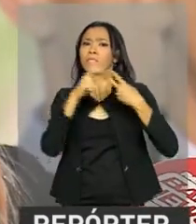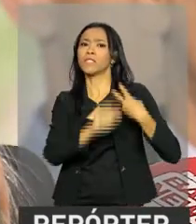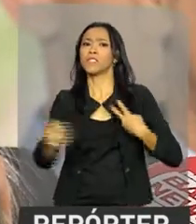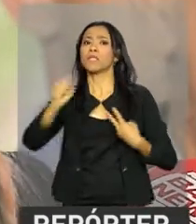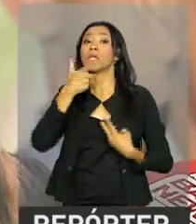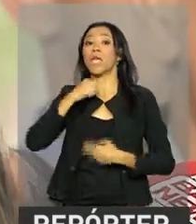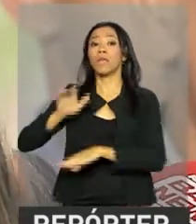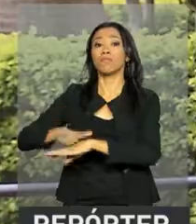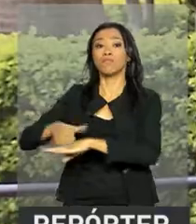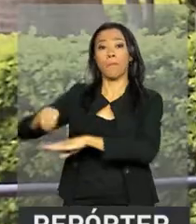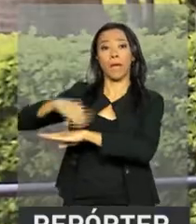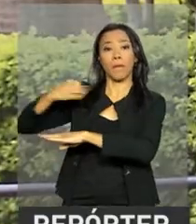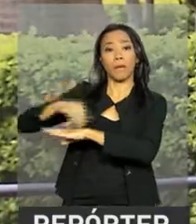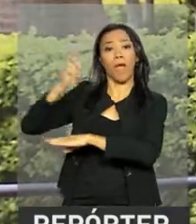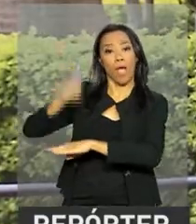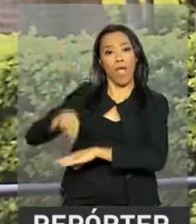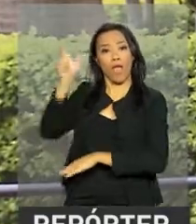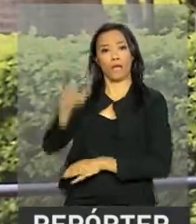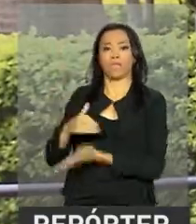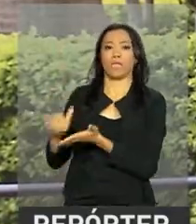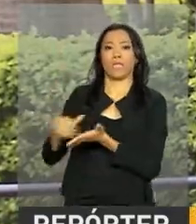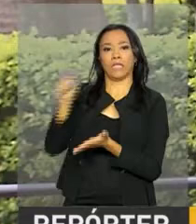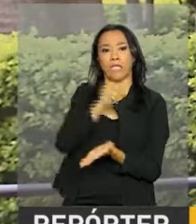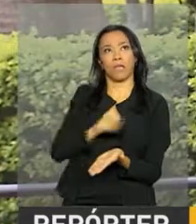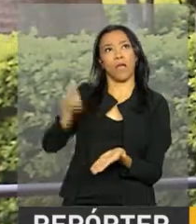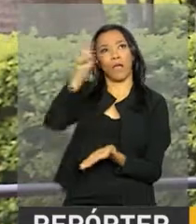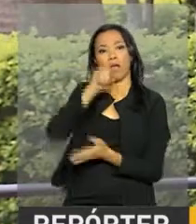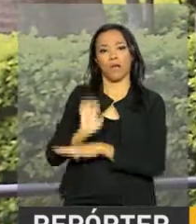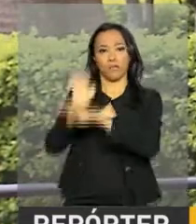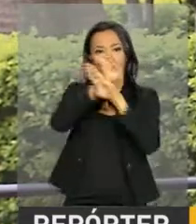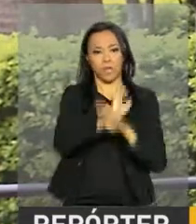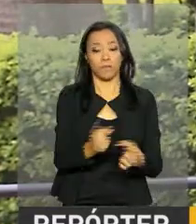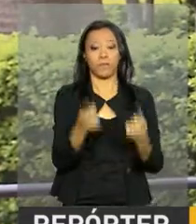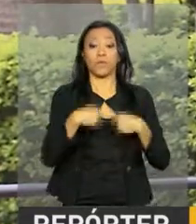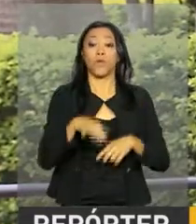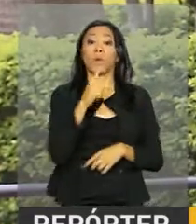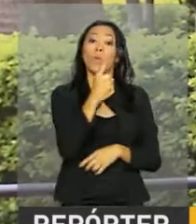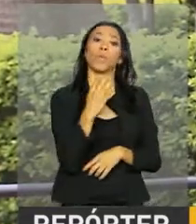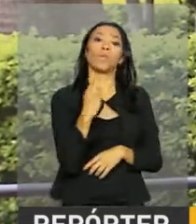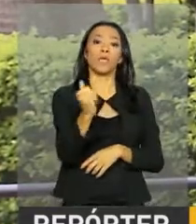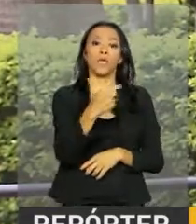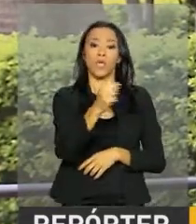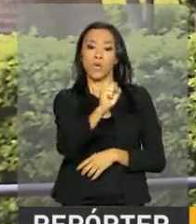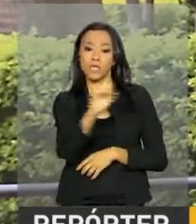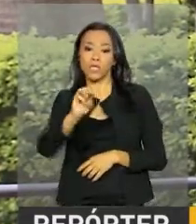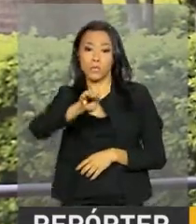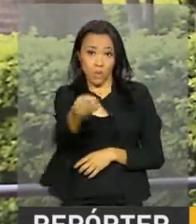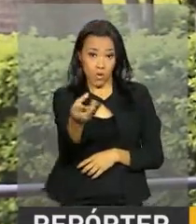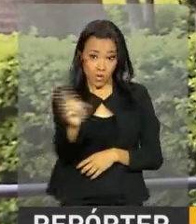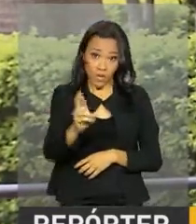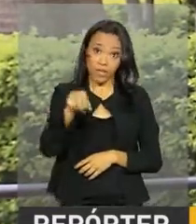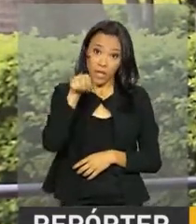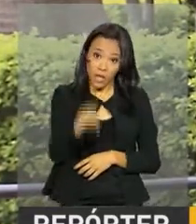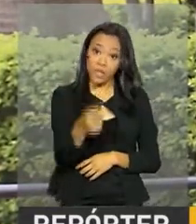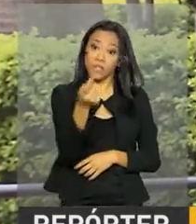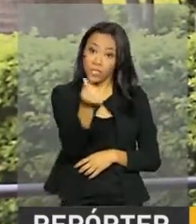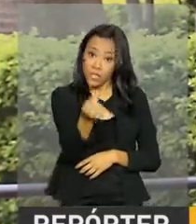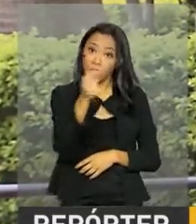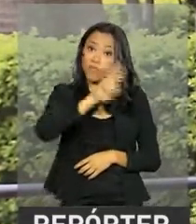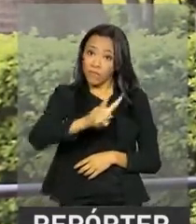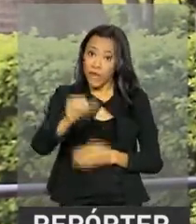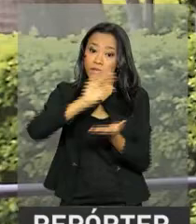aqueles necessários em 2017 mais 1 bilhão e oitocentos milhões de reais vão ser destinados para o sistema